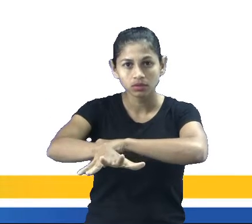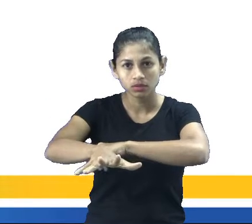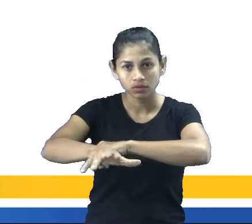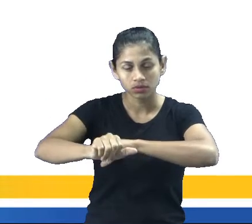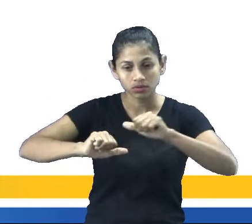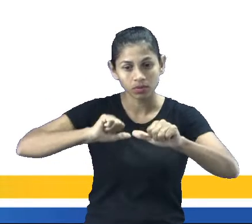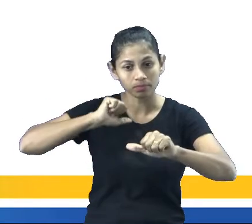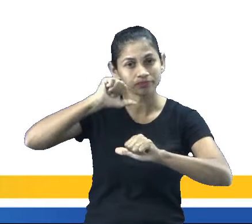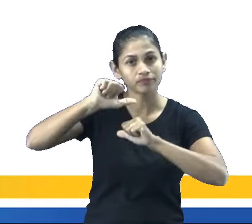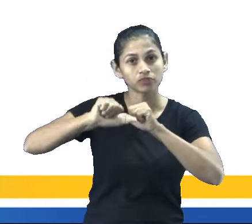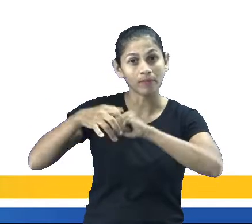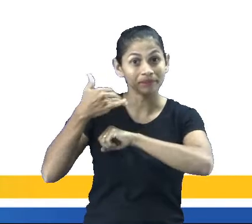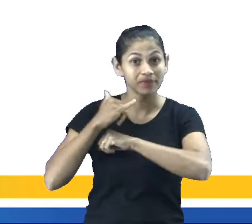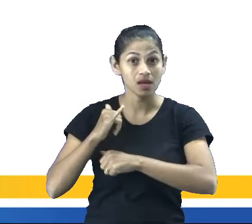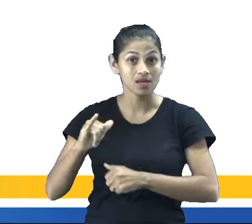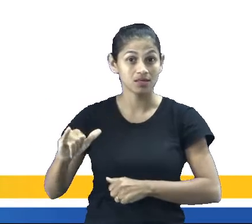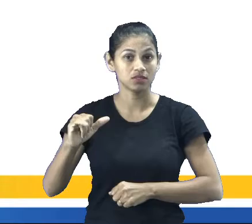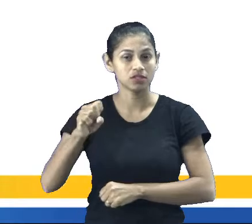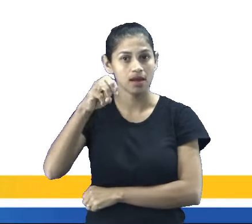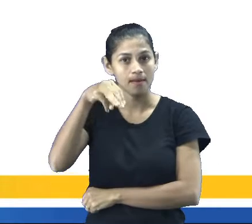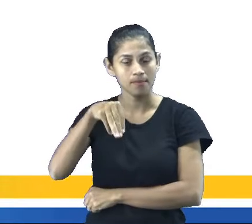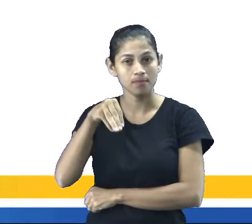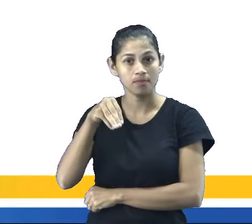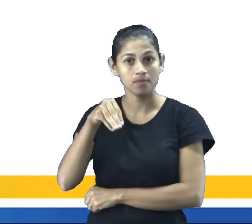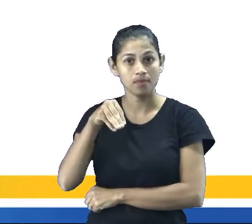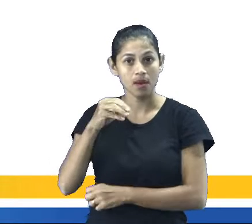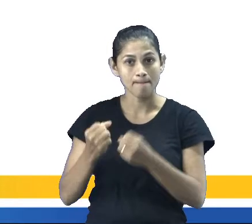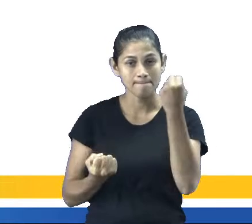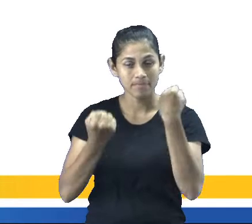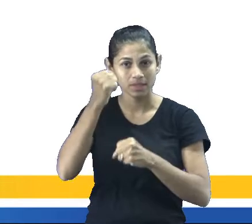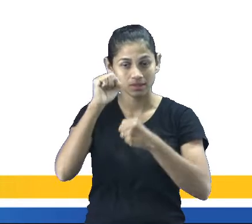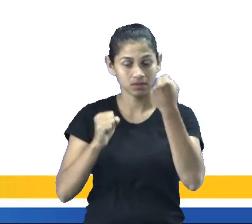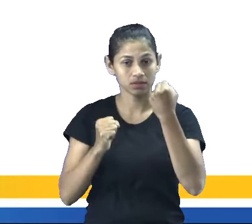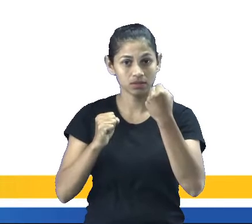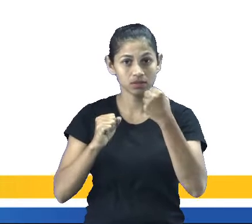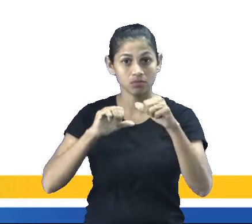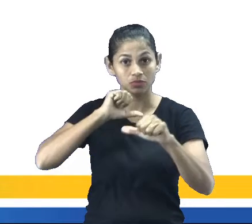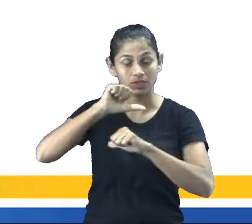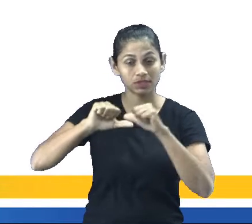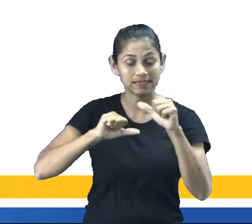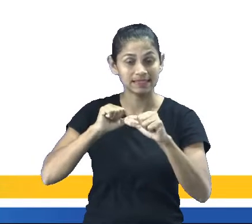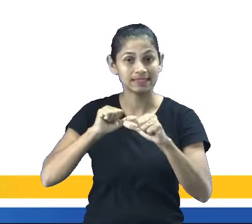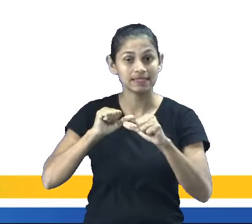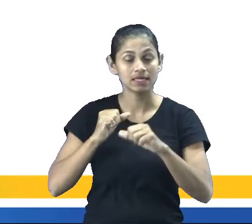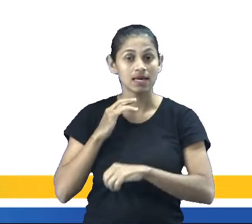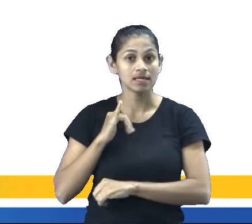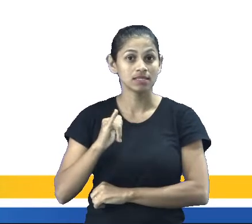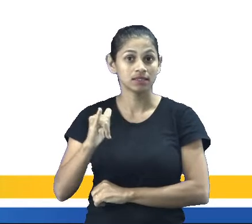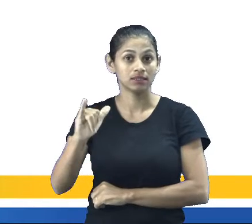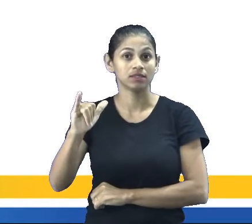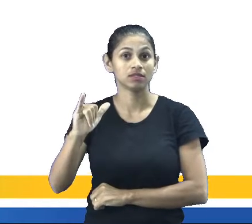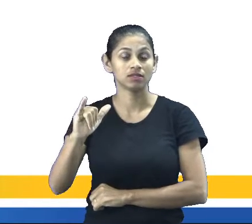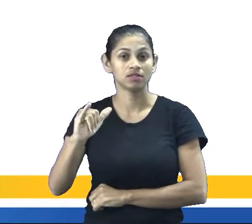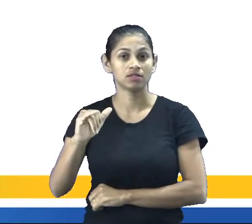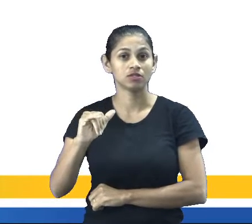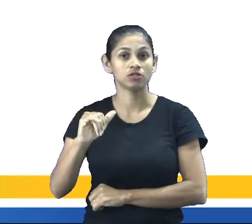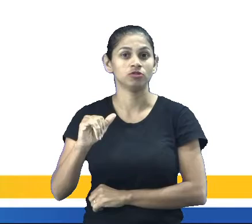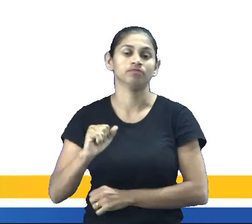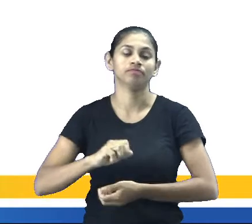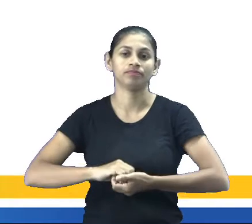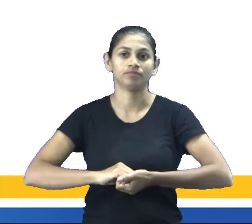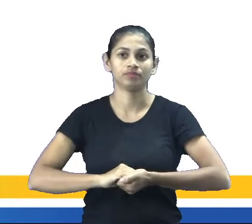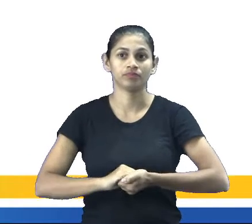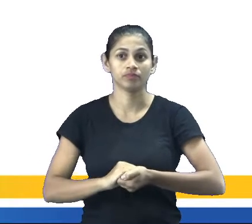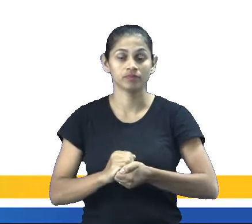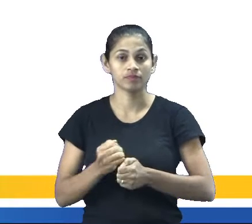energia mecânica em energia elétrica através de fios e cabos. A energia vai ser distribuída até chegar